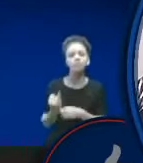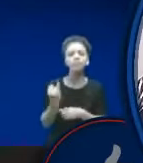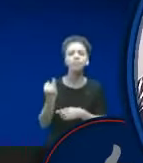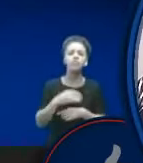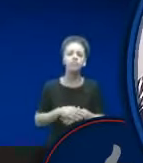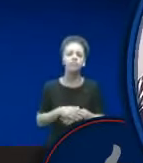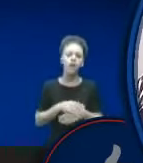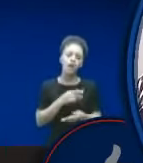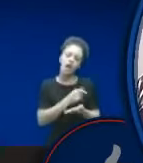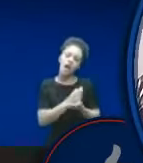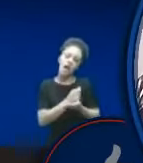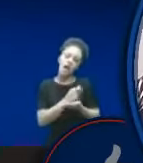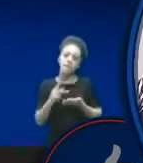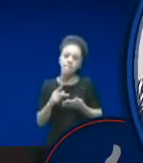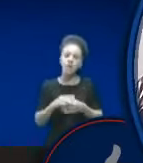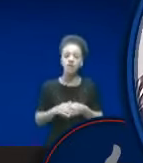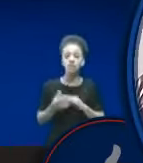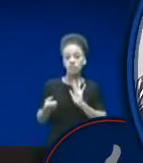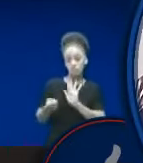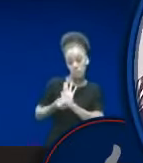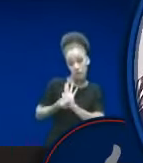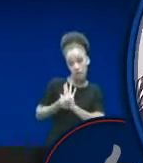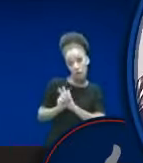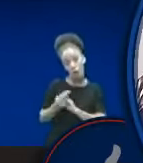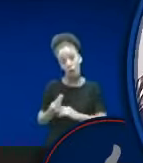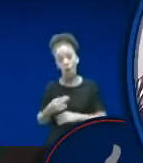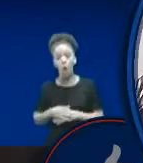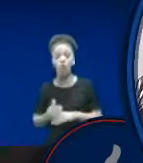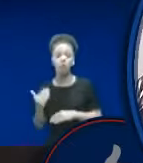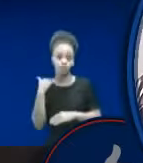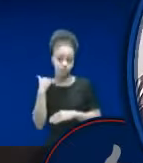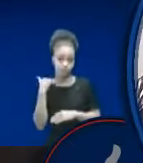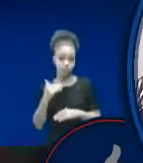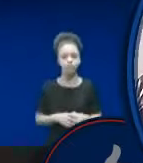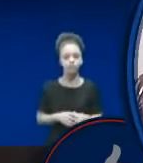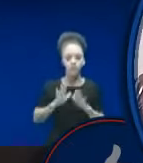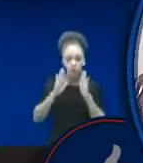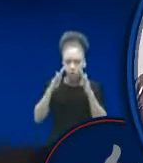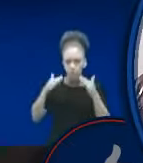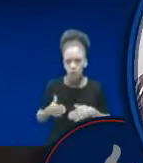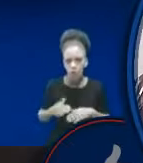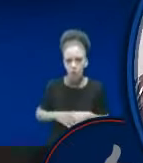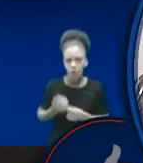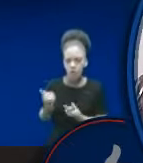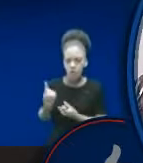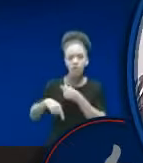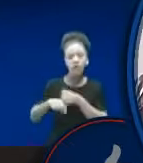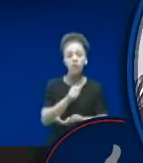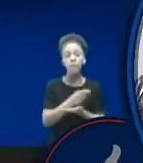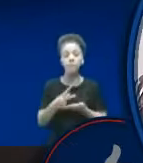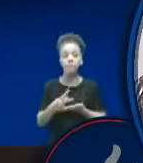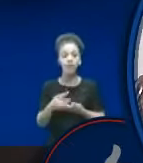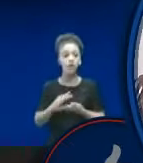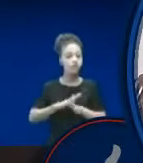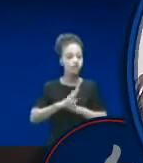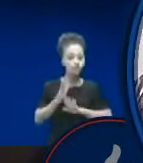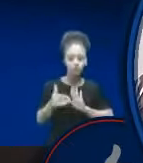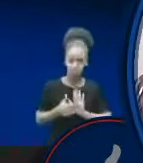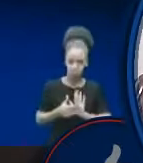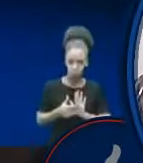importante, seja os aplicativos das bandeiras ou do banco. O nosso foco é tornar os nossos apps em apps de